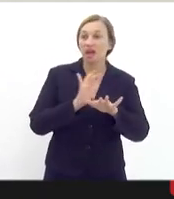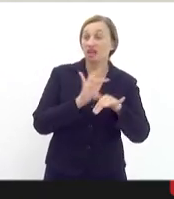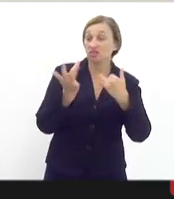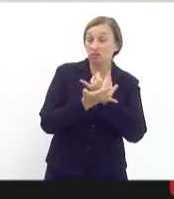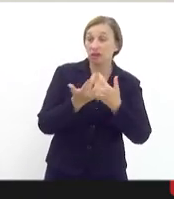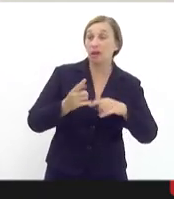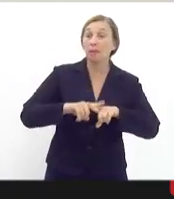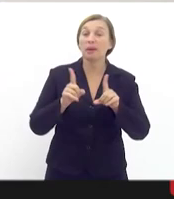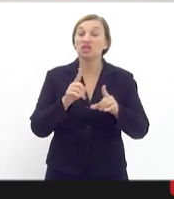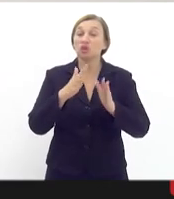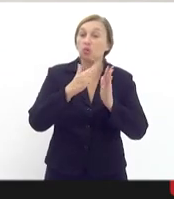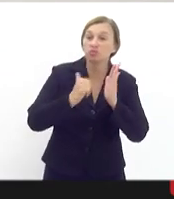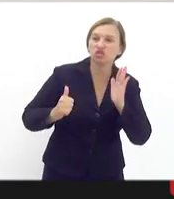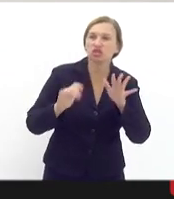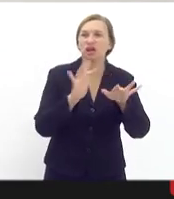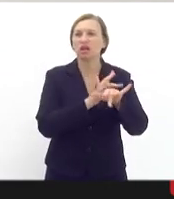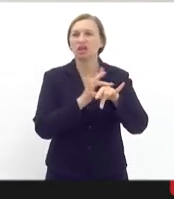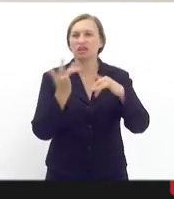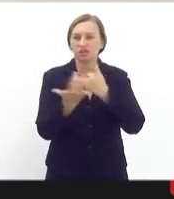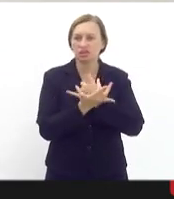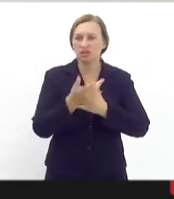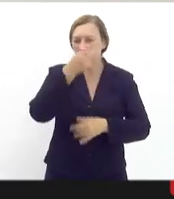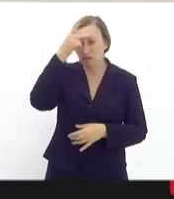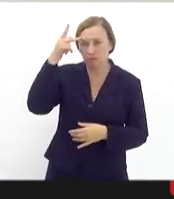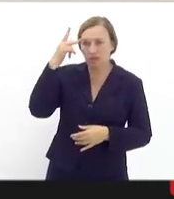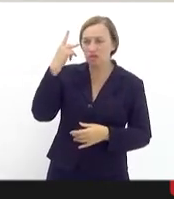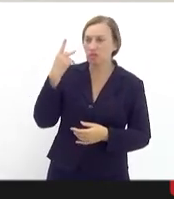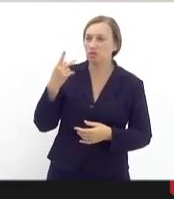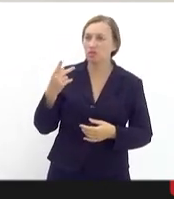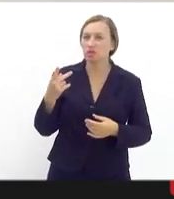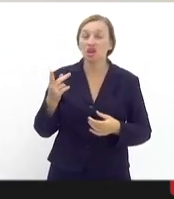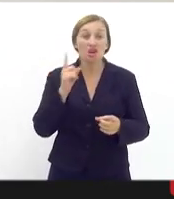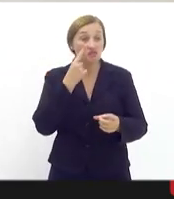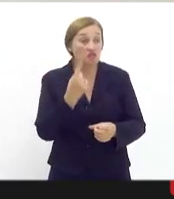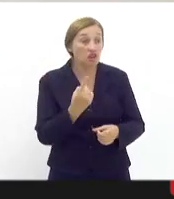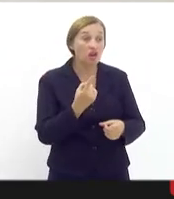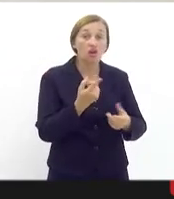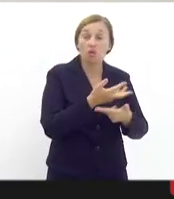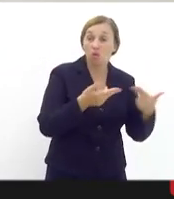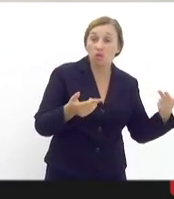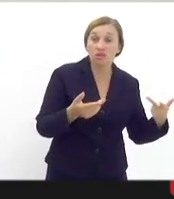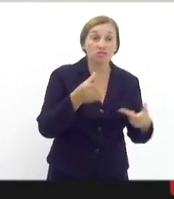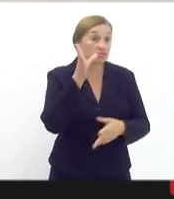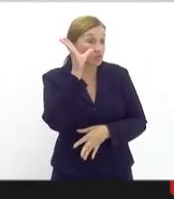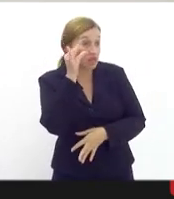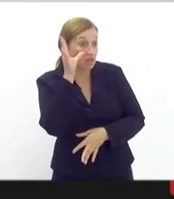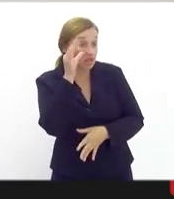como tirar das redes sociais as pessoas, como elas encontrarem coisas interessantes,